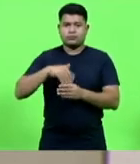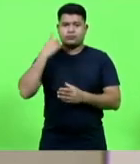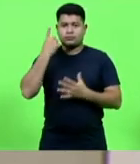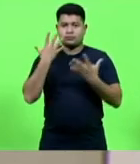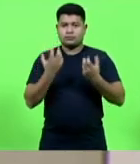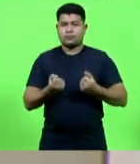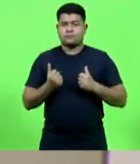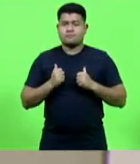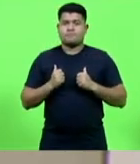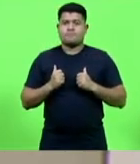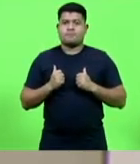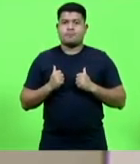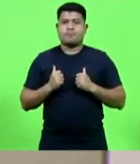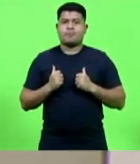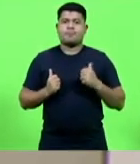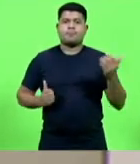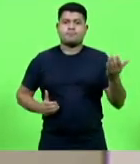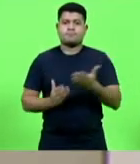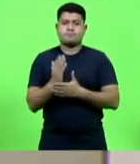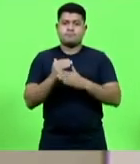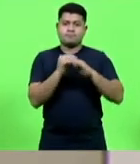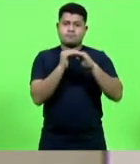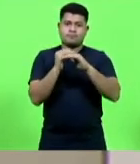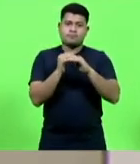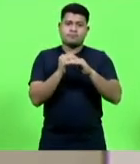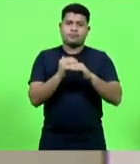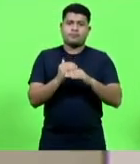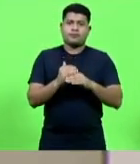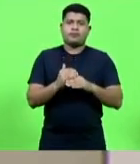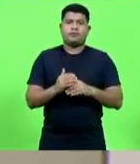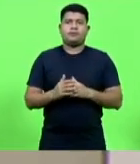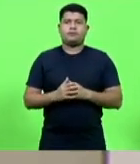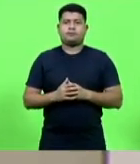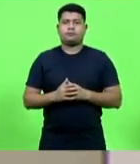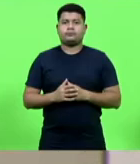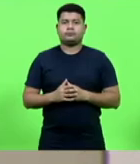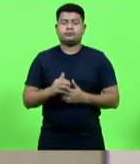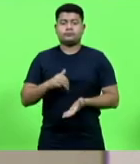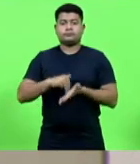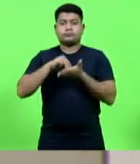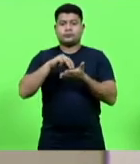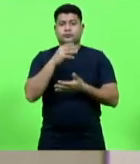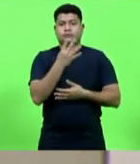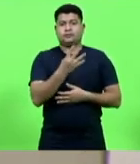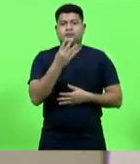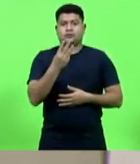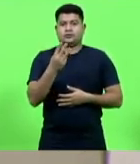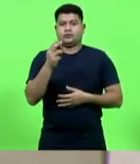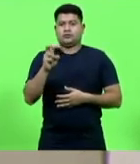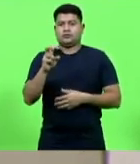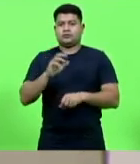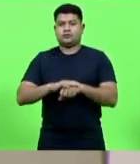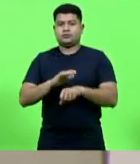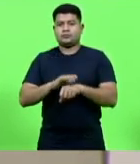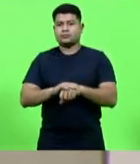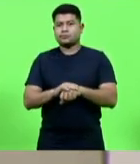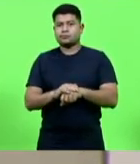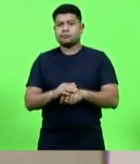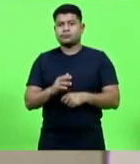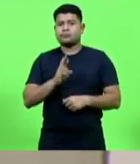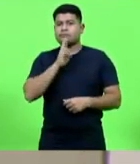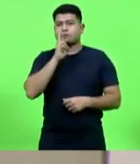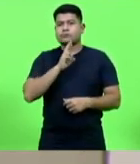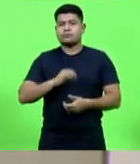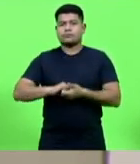permaneçam como se encontra, aprovado por unanimidade. Moção 435, autor deputado Rodrigo Minotto. Estou